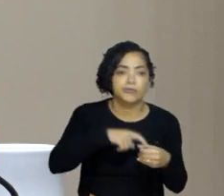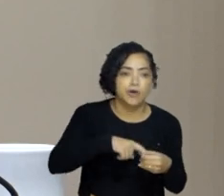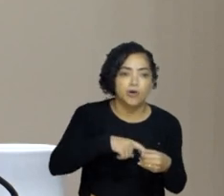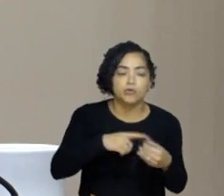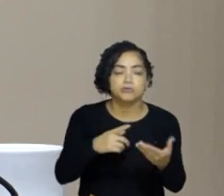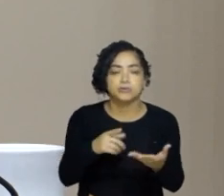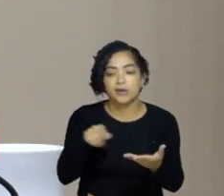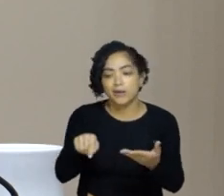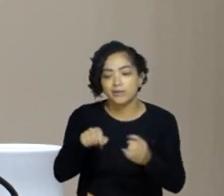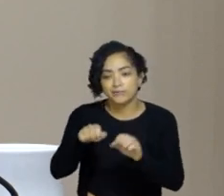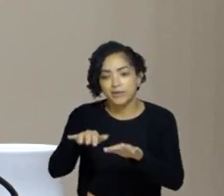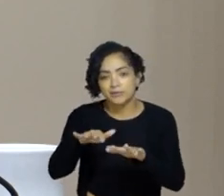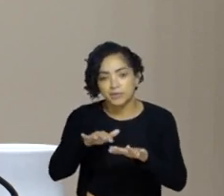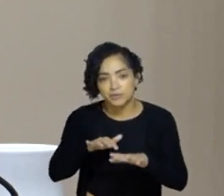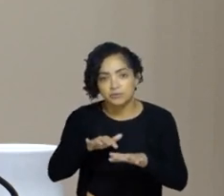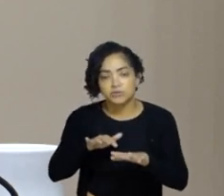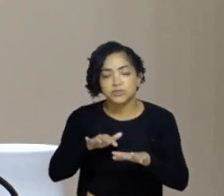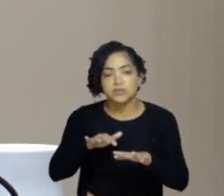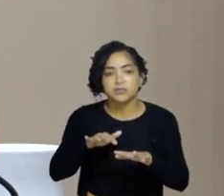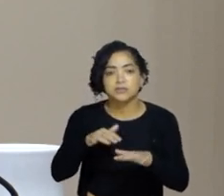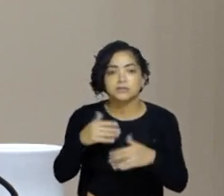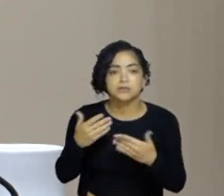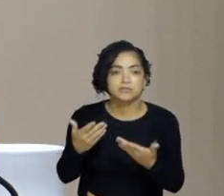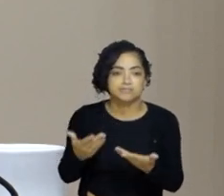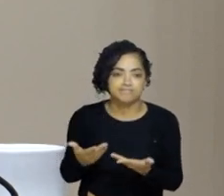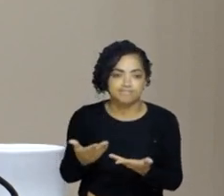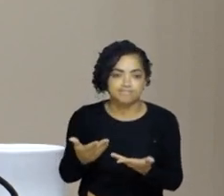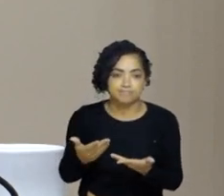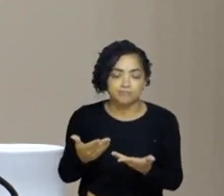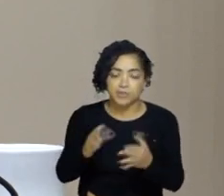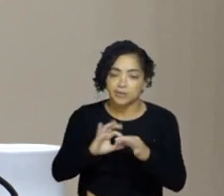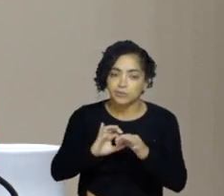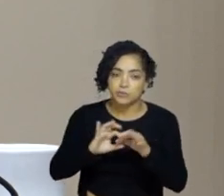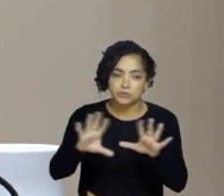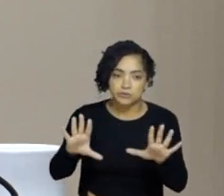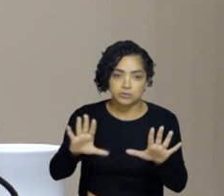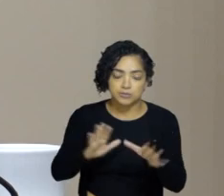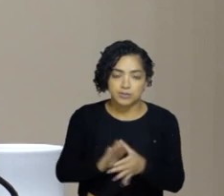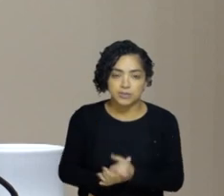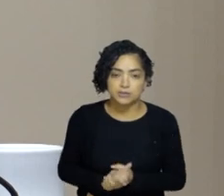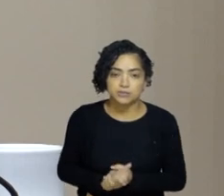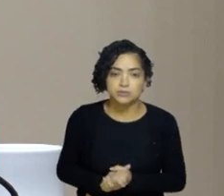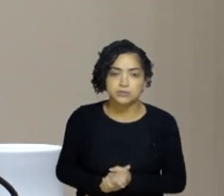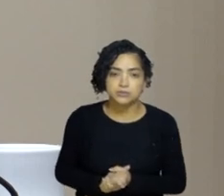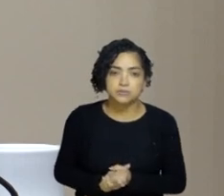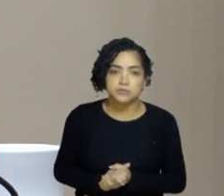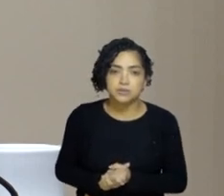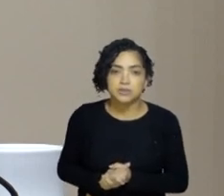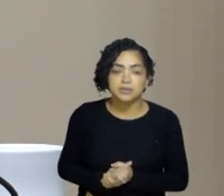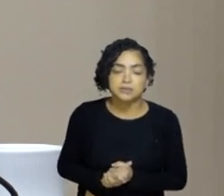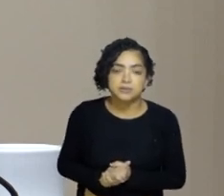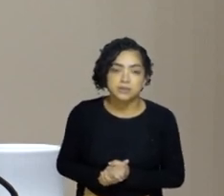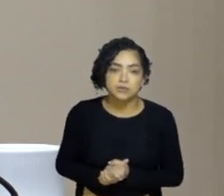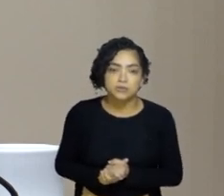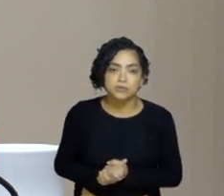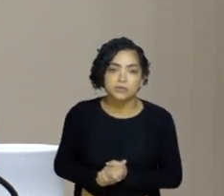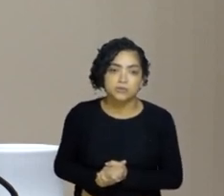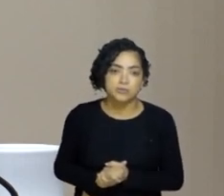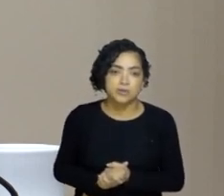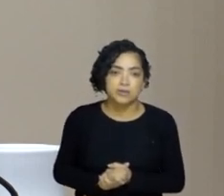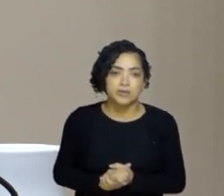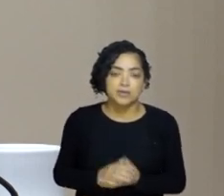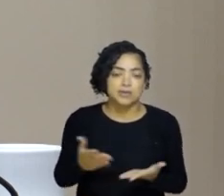de custódia e são liberados. Então, não adianta câmara,